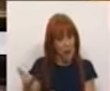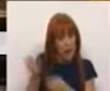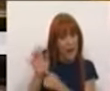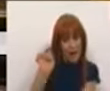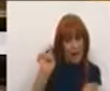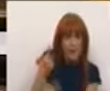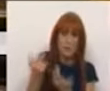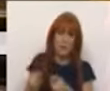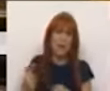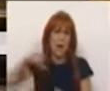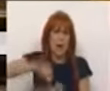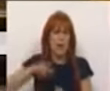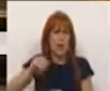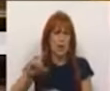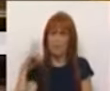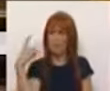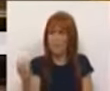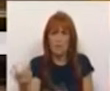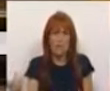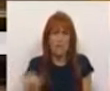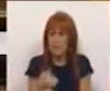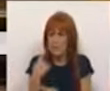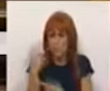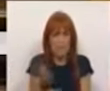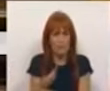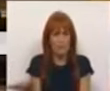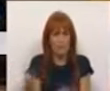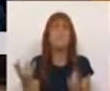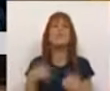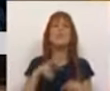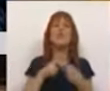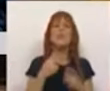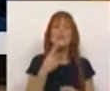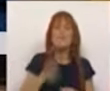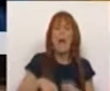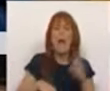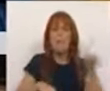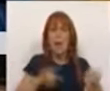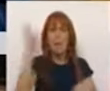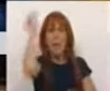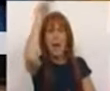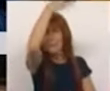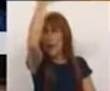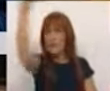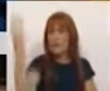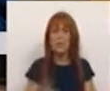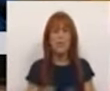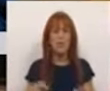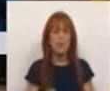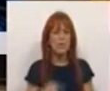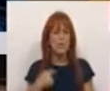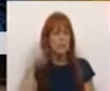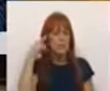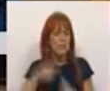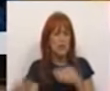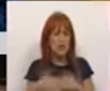caso deixando uma sede de concelho sem esse serviço público. Mas o problema repete-se por esse interior fora, com a intenção de